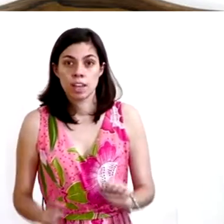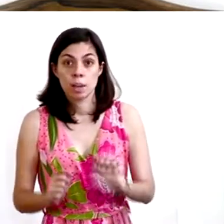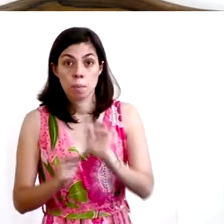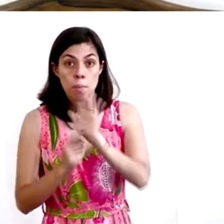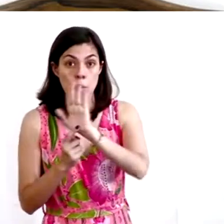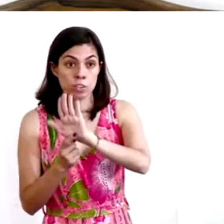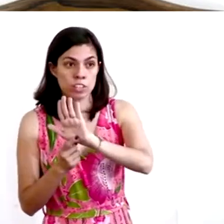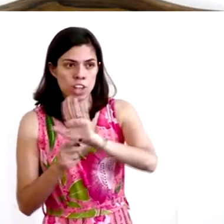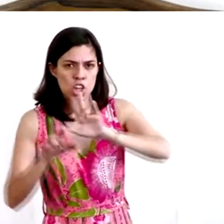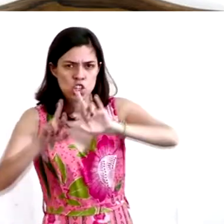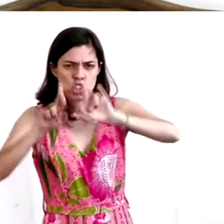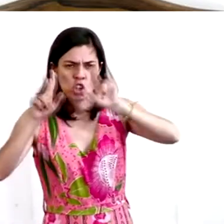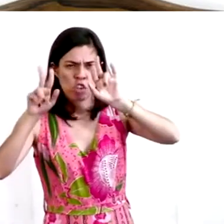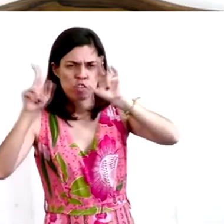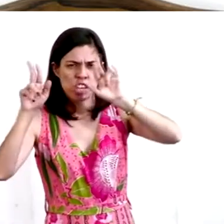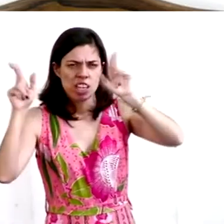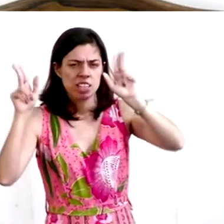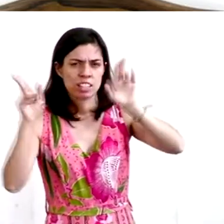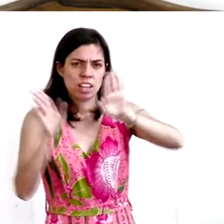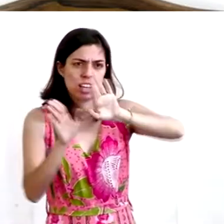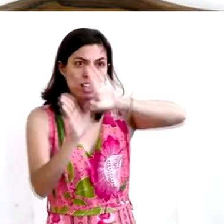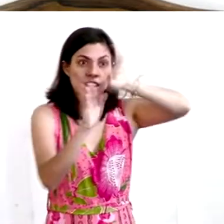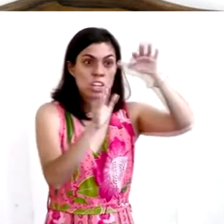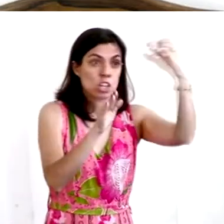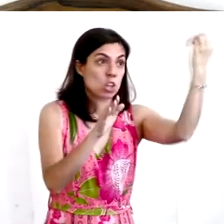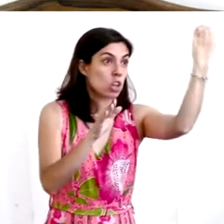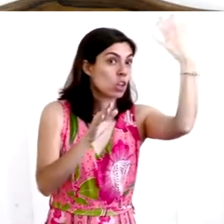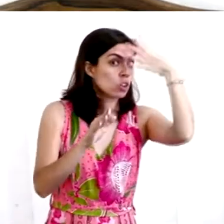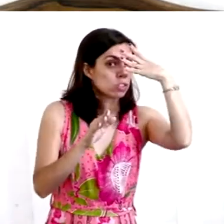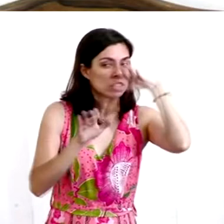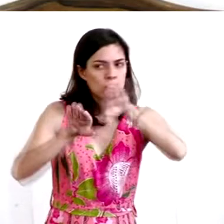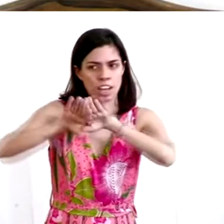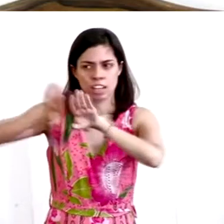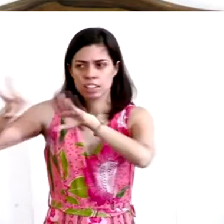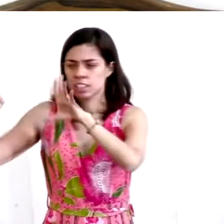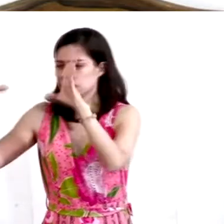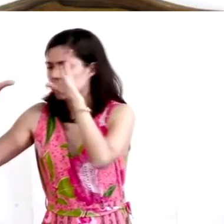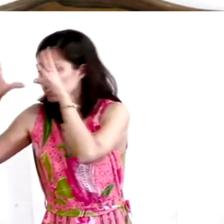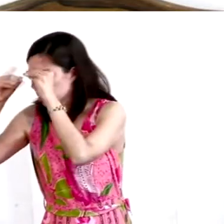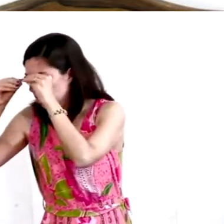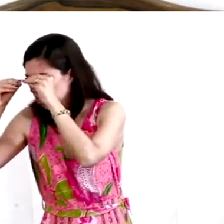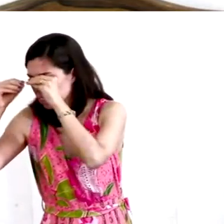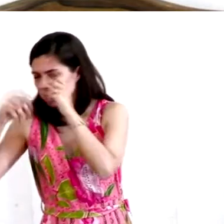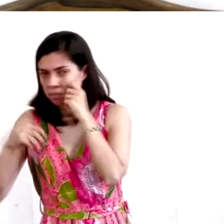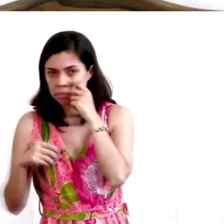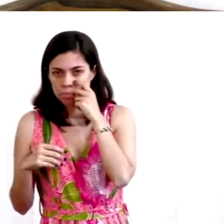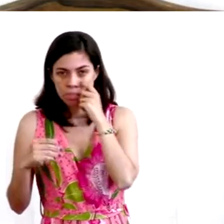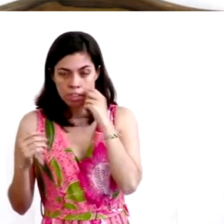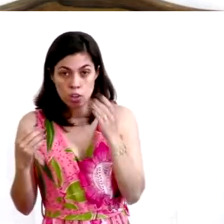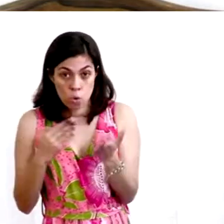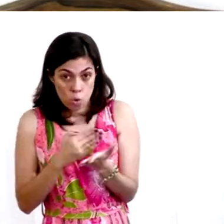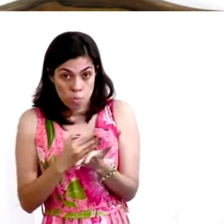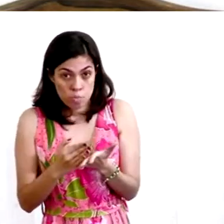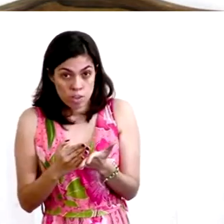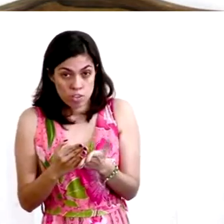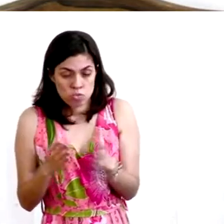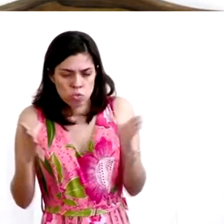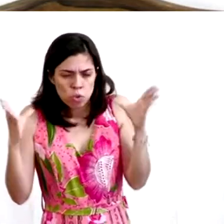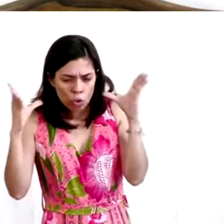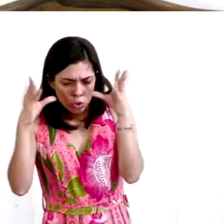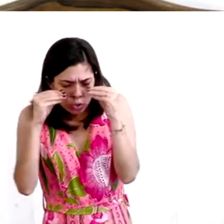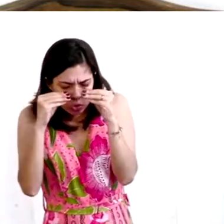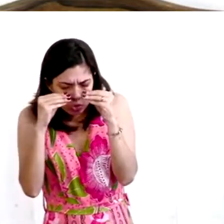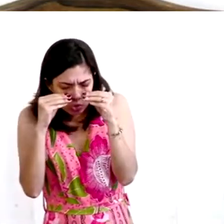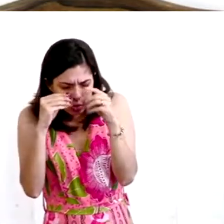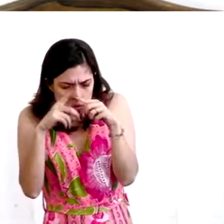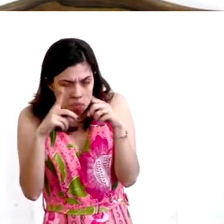trevas. Veja do versículo 4 para frente. A luz resplandece nas trevas, e as trevas não prevaleceram contra ela. Houve um homem